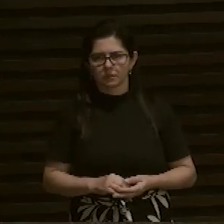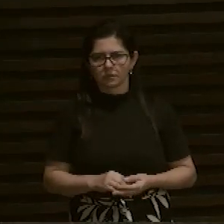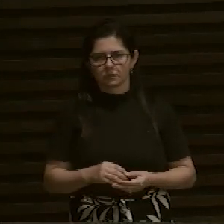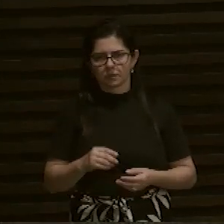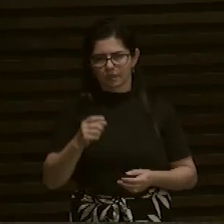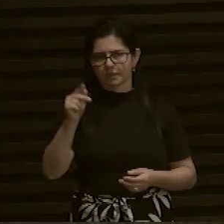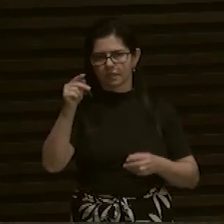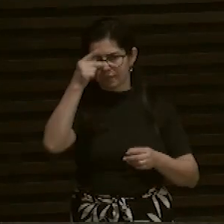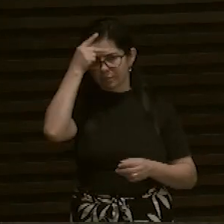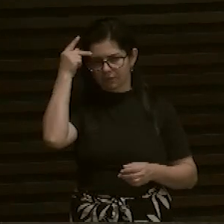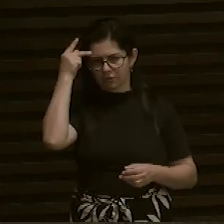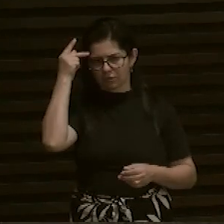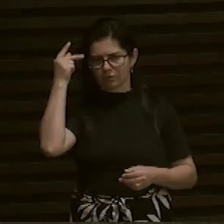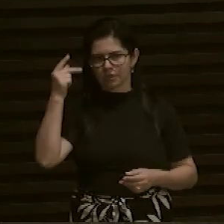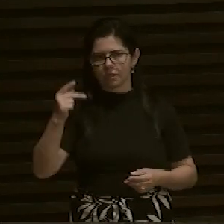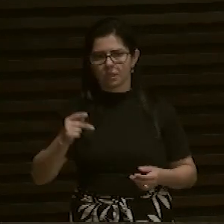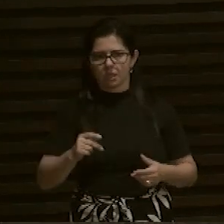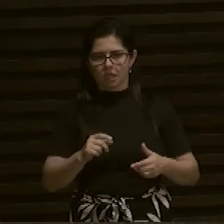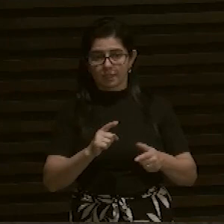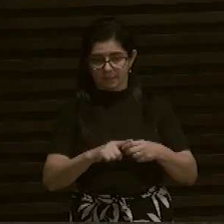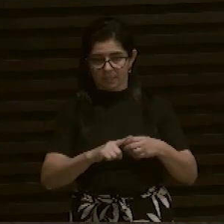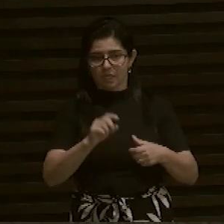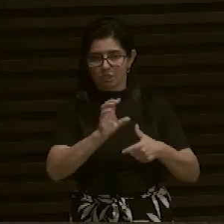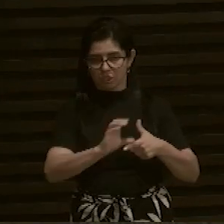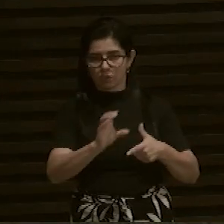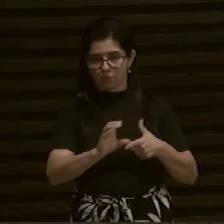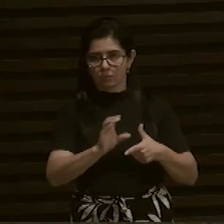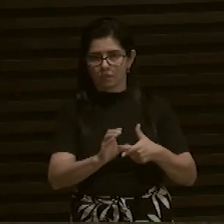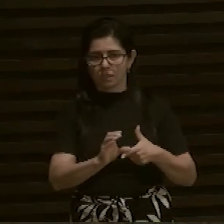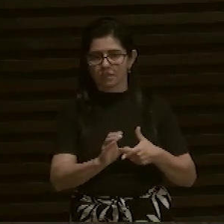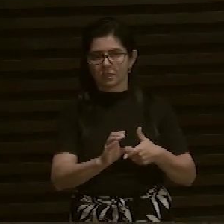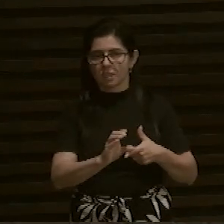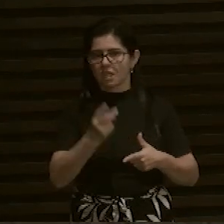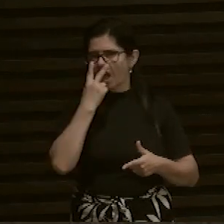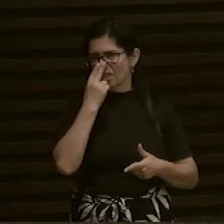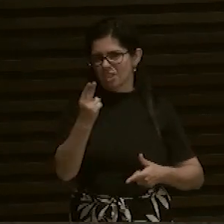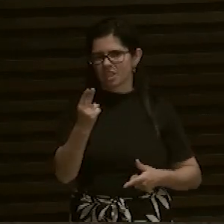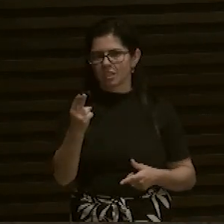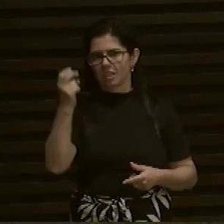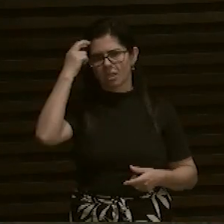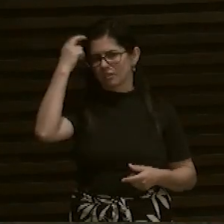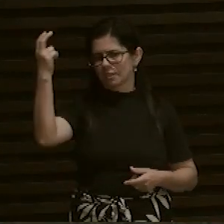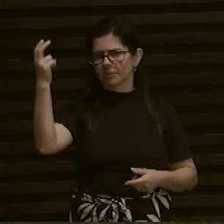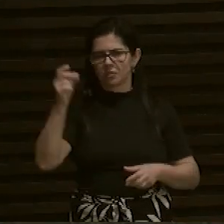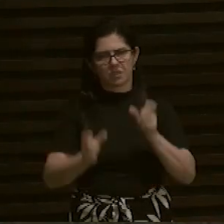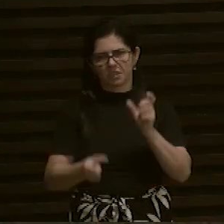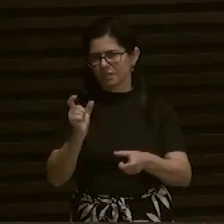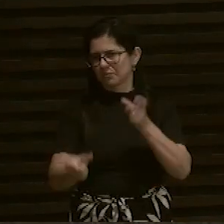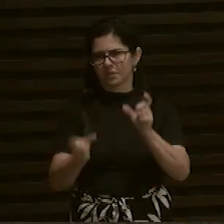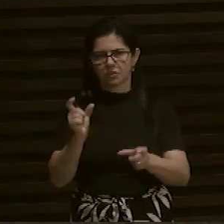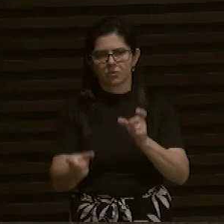cristianismo, o evangelho, a mensagem da cruz, eram mais uma sabedoria pagã, como as outras todas que existiam na Grécia, na